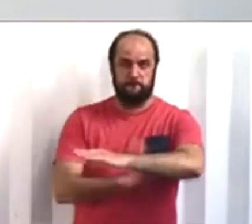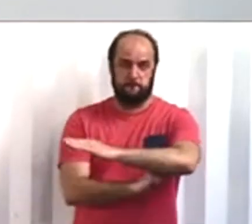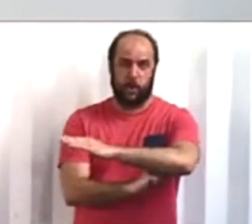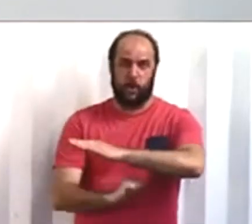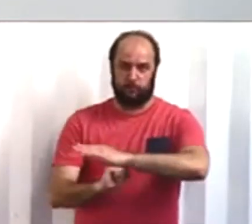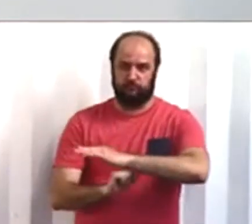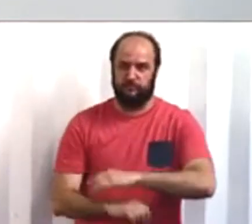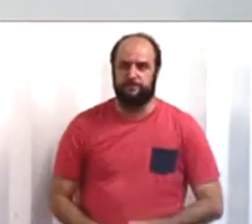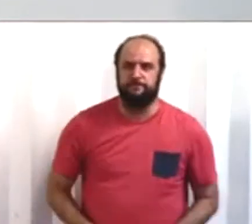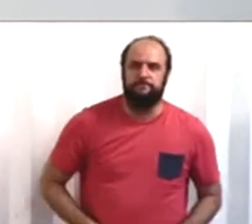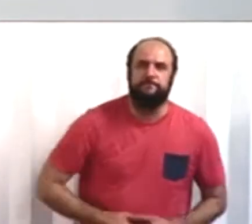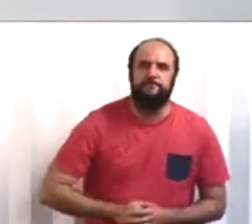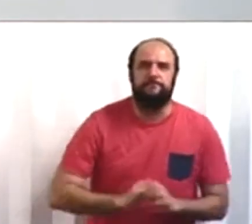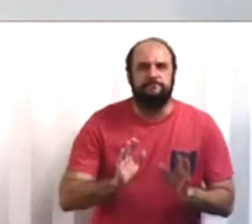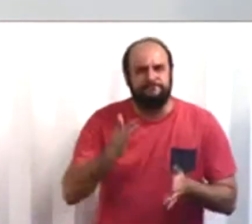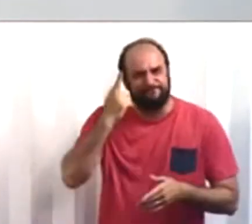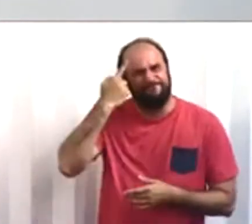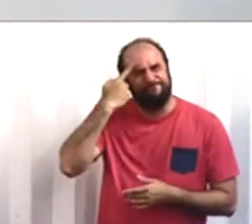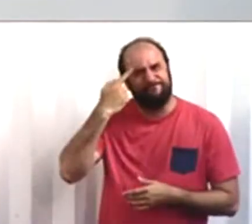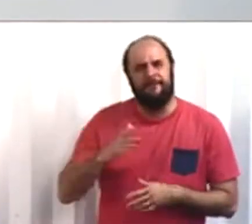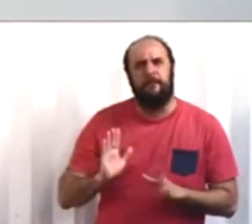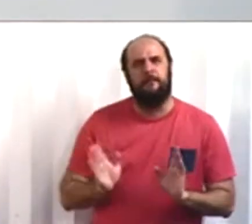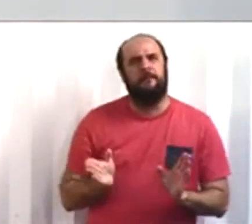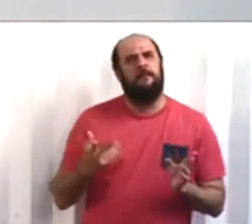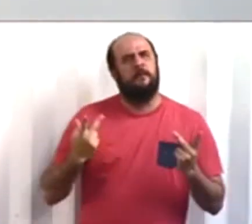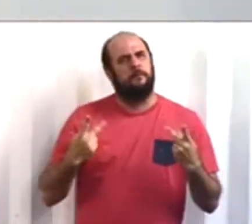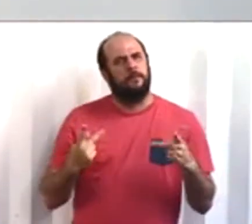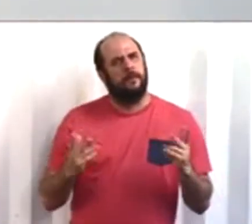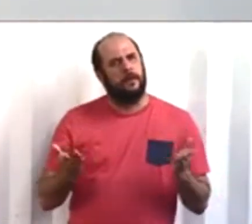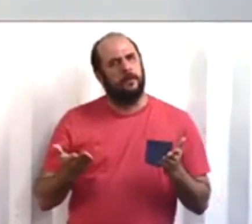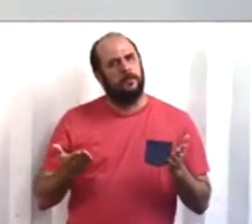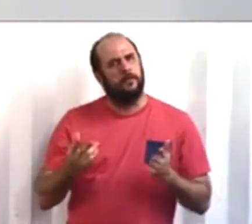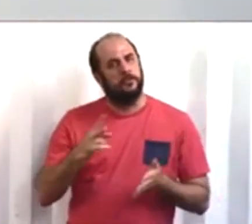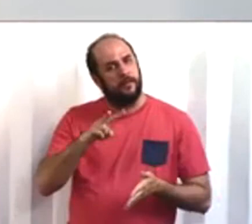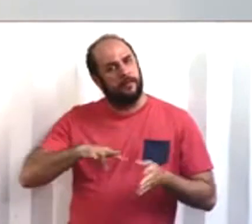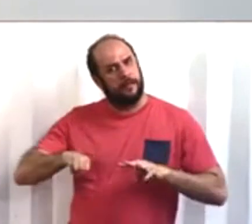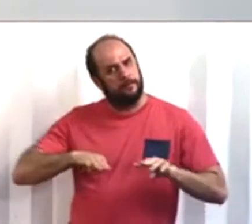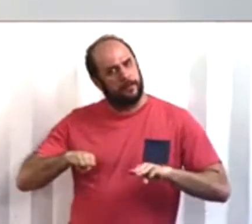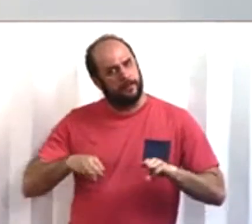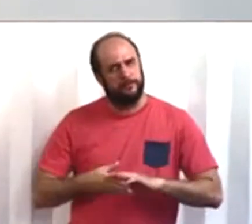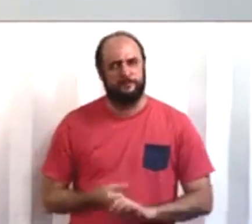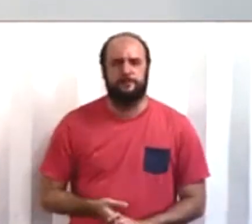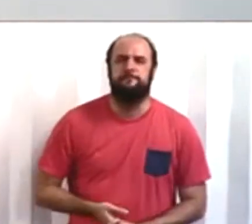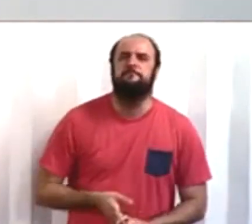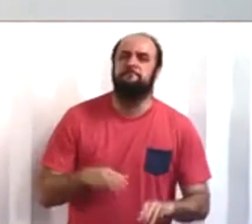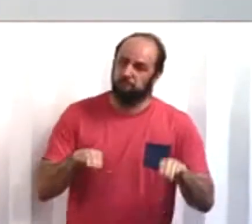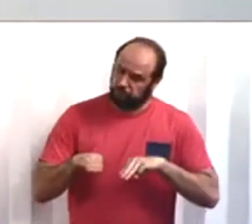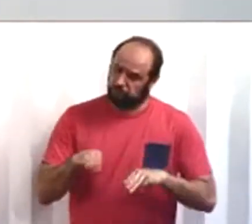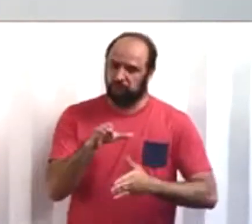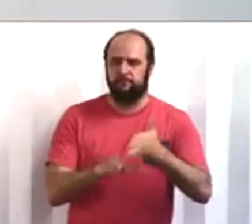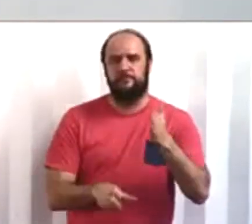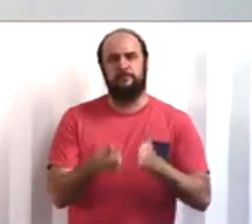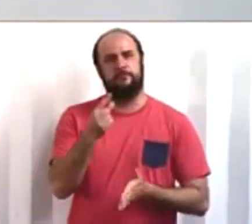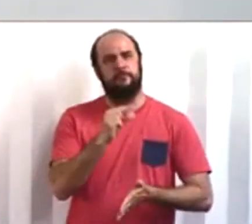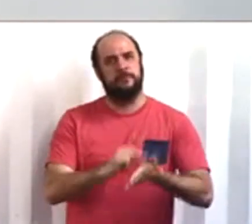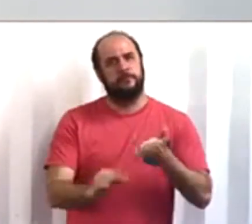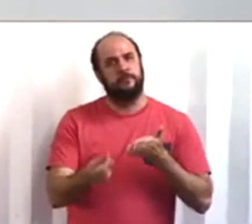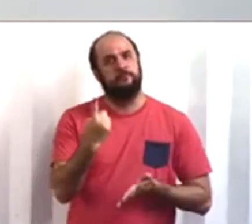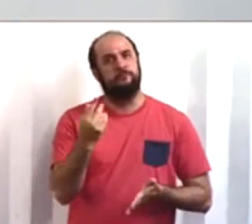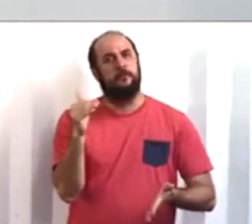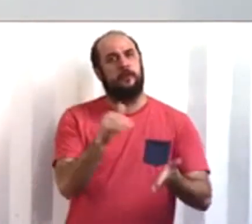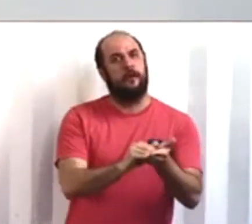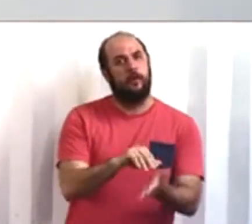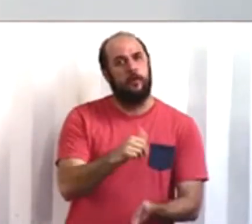esta ponte. Nós vamos entender isso a partir dessa passagem. Evangelho de Marcos, capítulo 1, versículos de